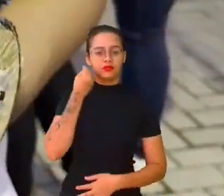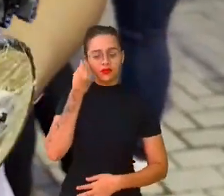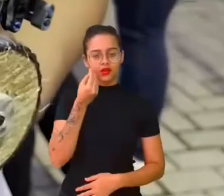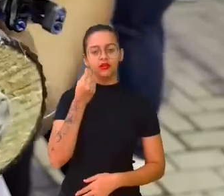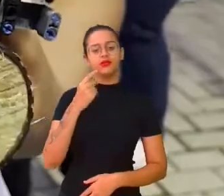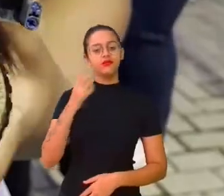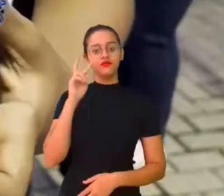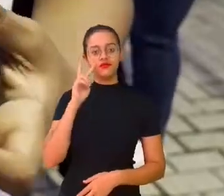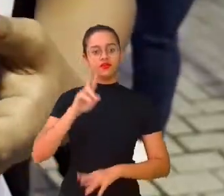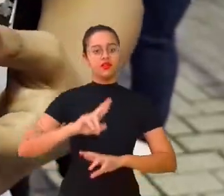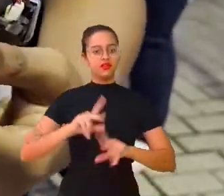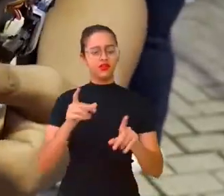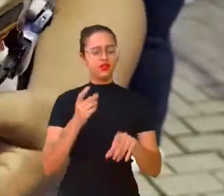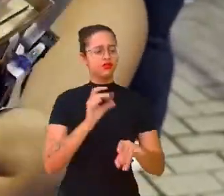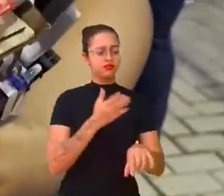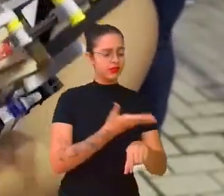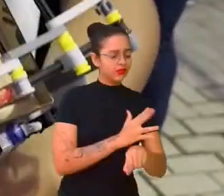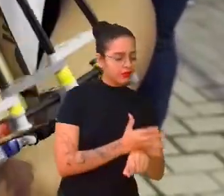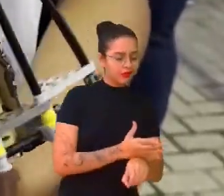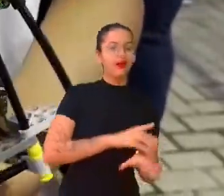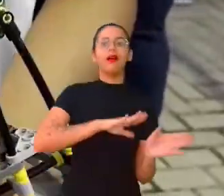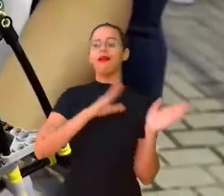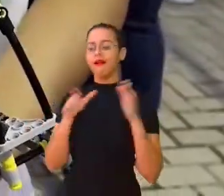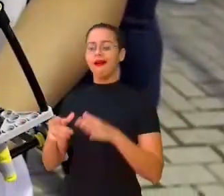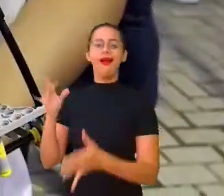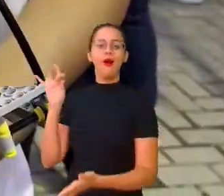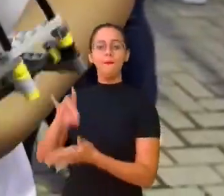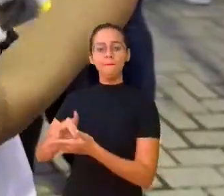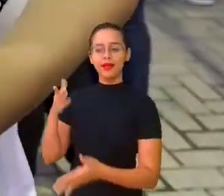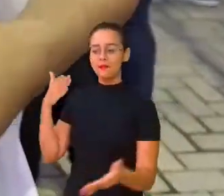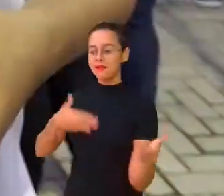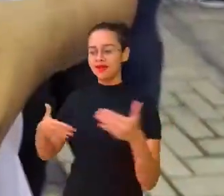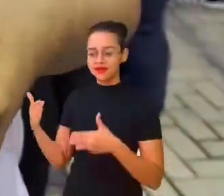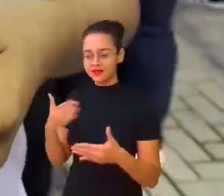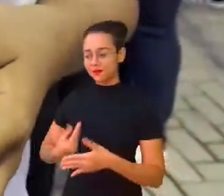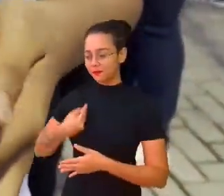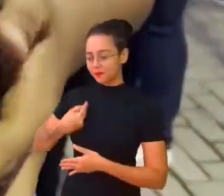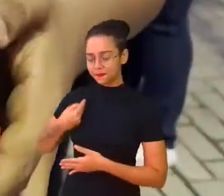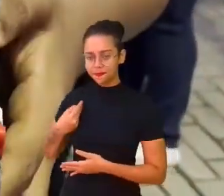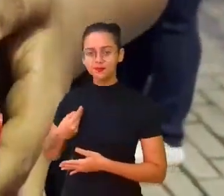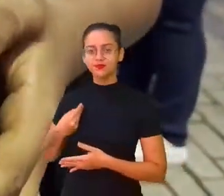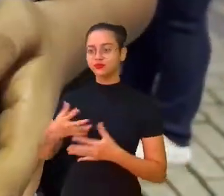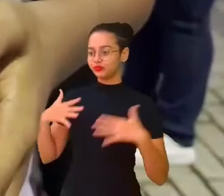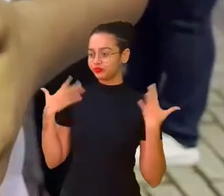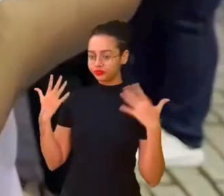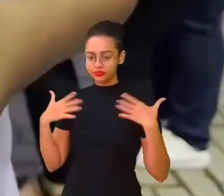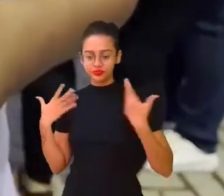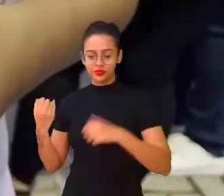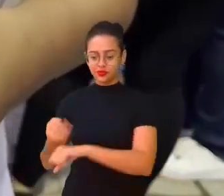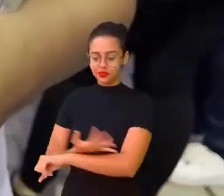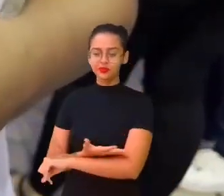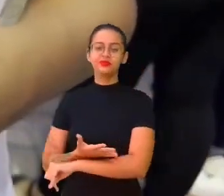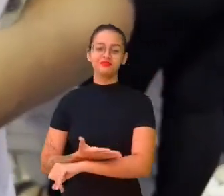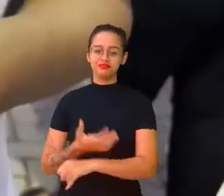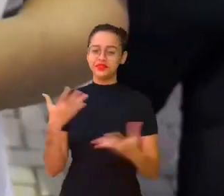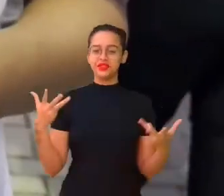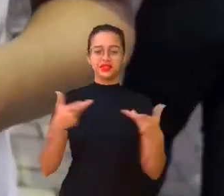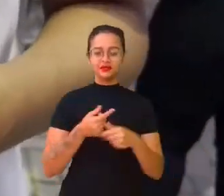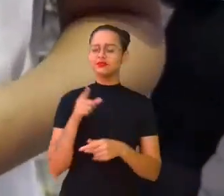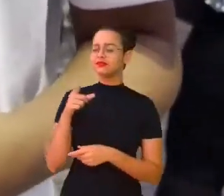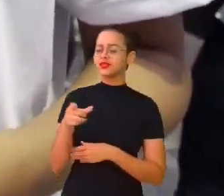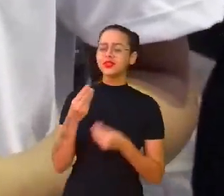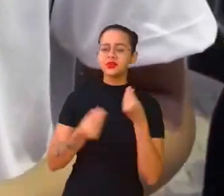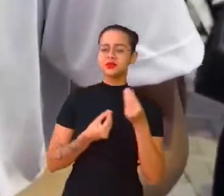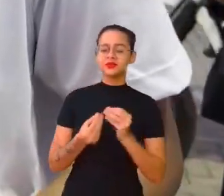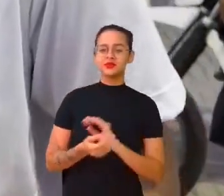a diferença de só treinar, de ter realmente participando, de estar presente na euforia, no calor. Ai, que maravilha! E para você,